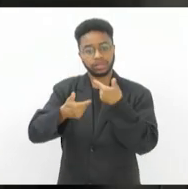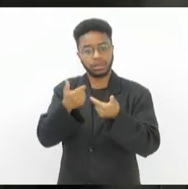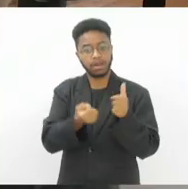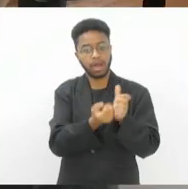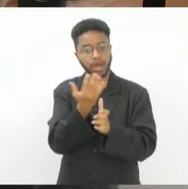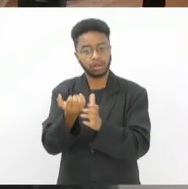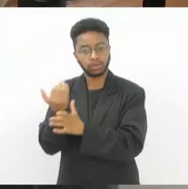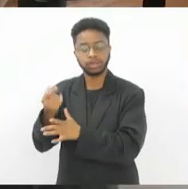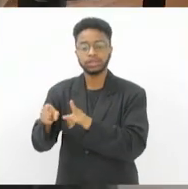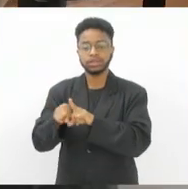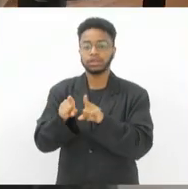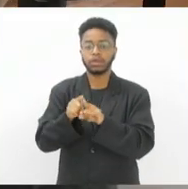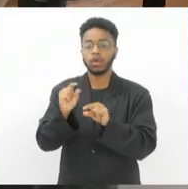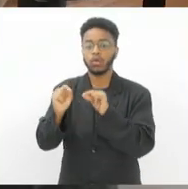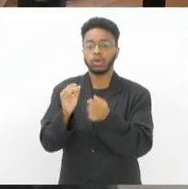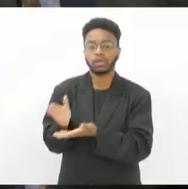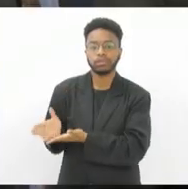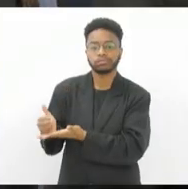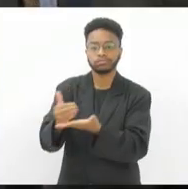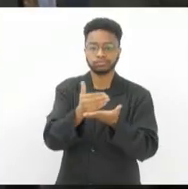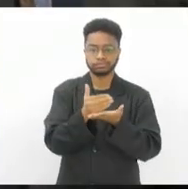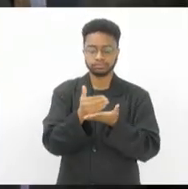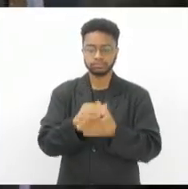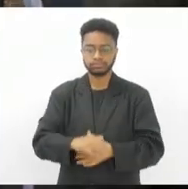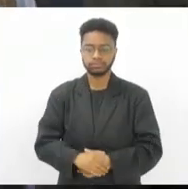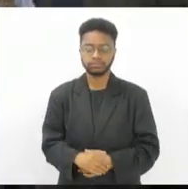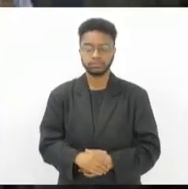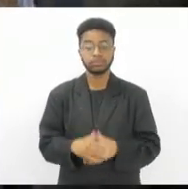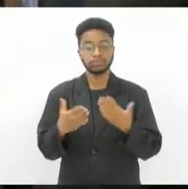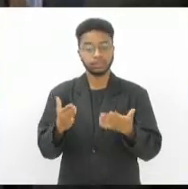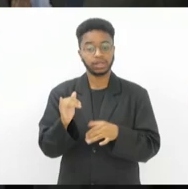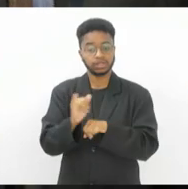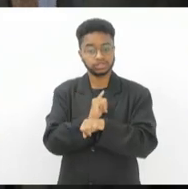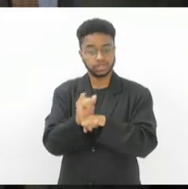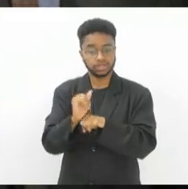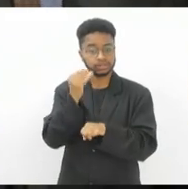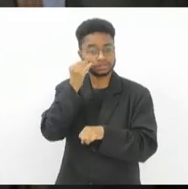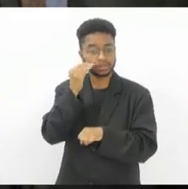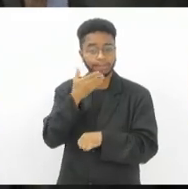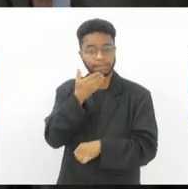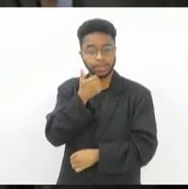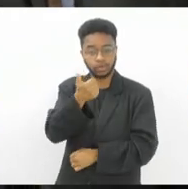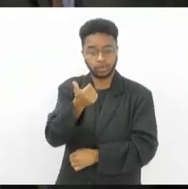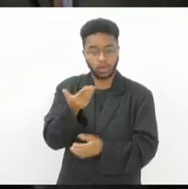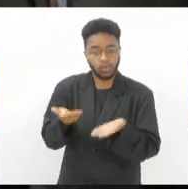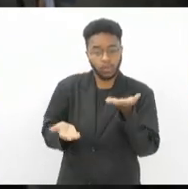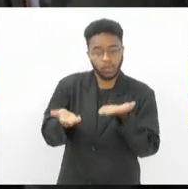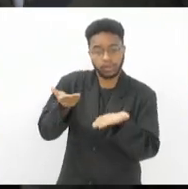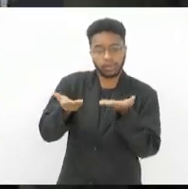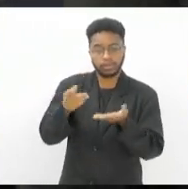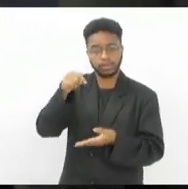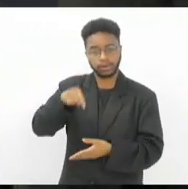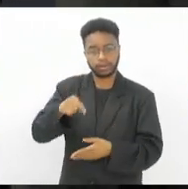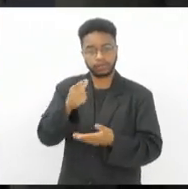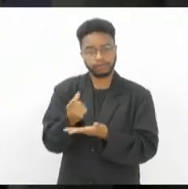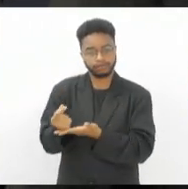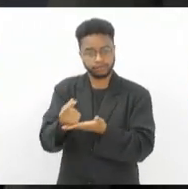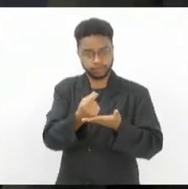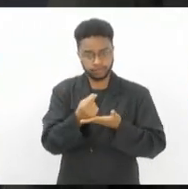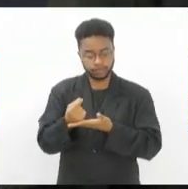criados e os recursos arrecadados. A saída para a situação financeira do Estado, para o equilíbrio financeiro do Estado, passa